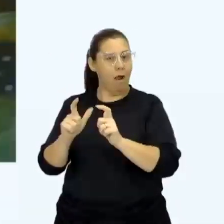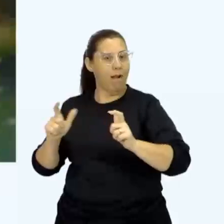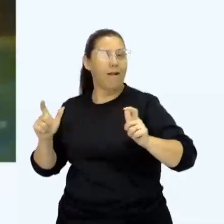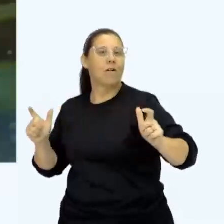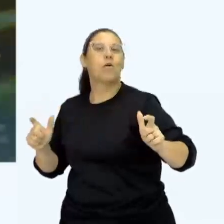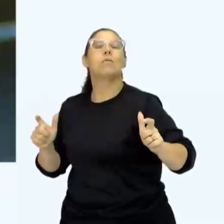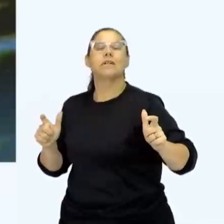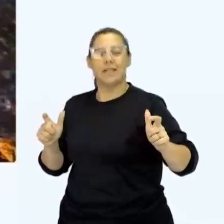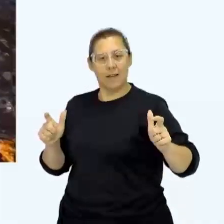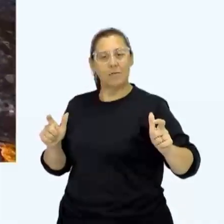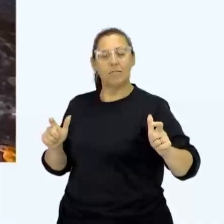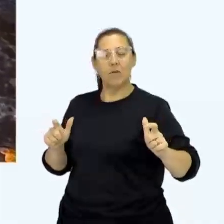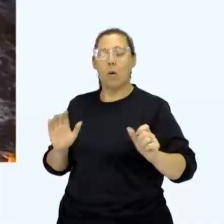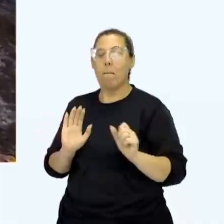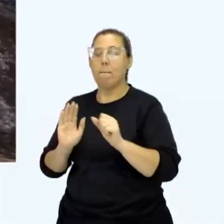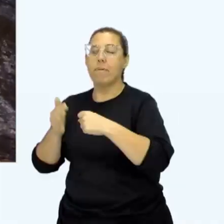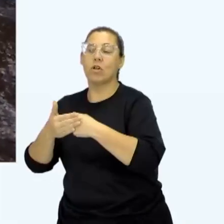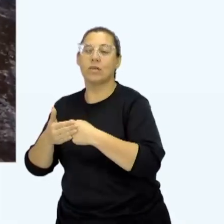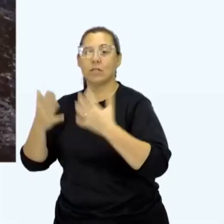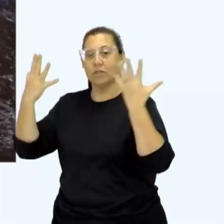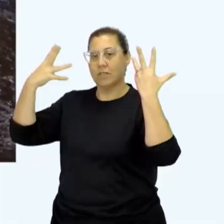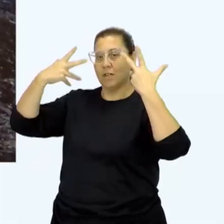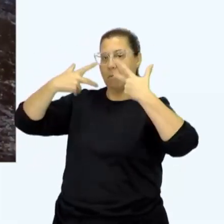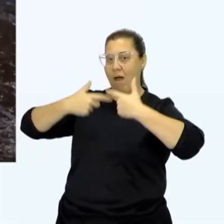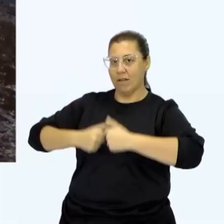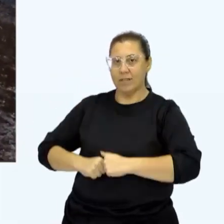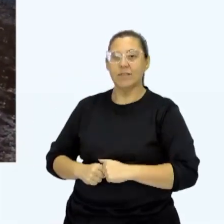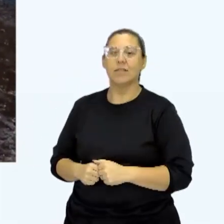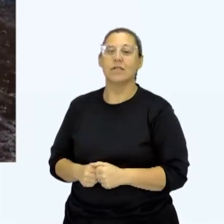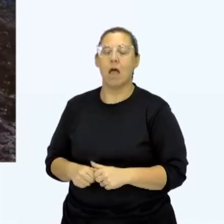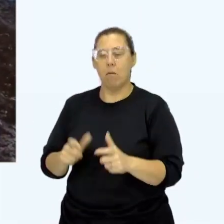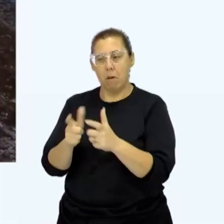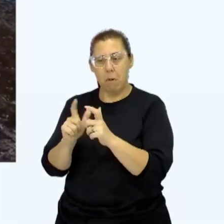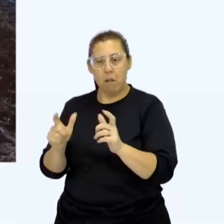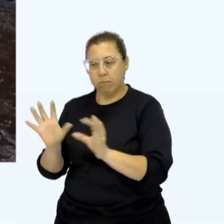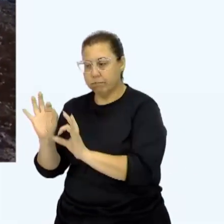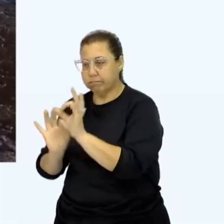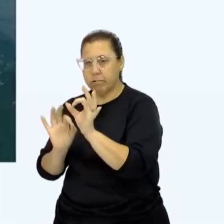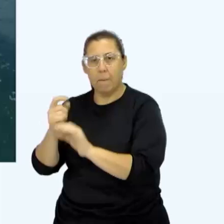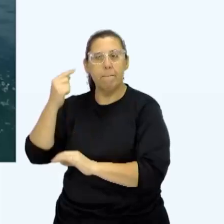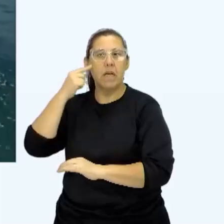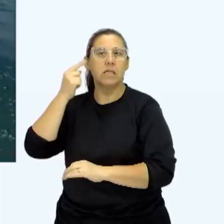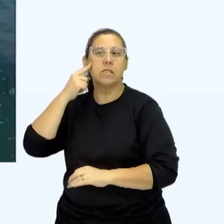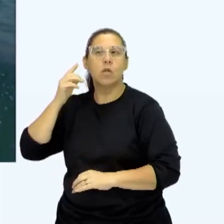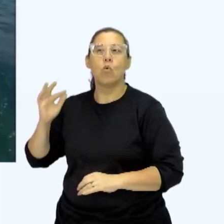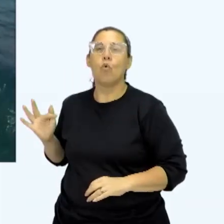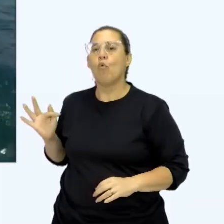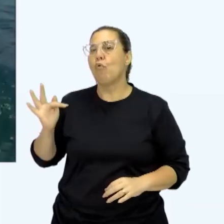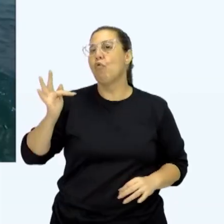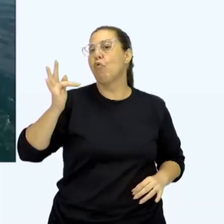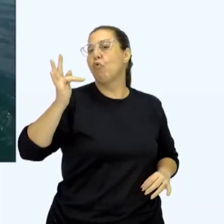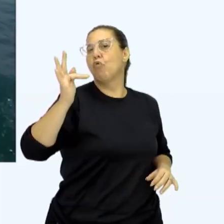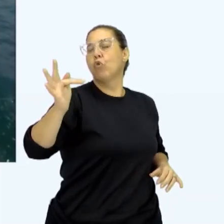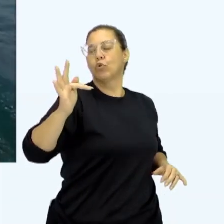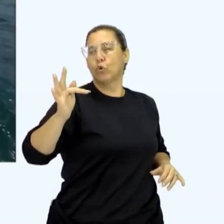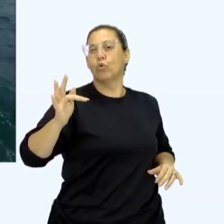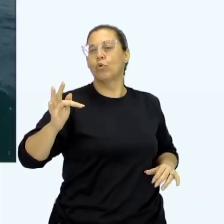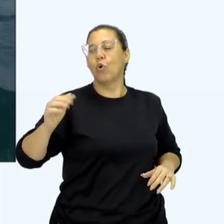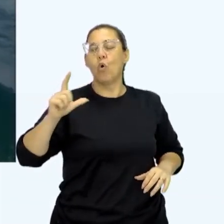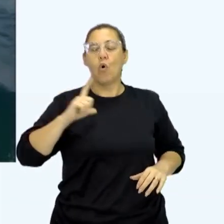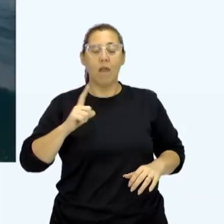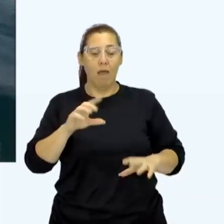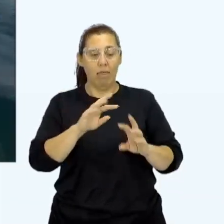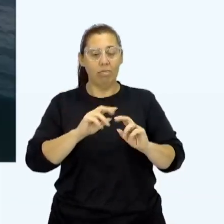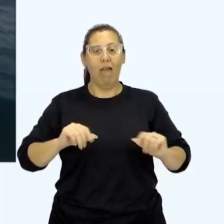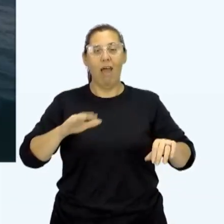espécies ameaçadas. É uma expansão organizada, prevendo os usos e benefícios gerados pela terra a partir